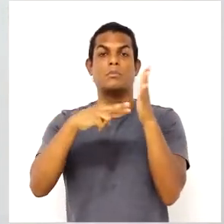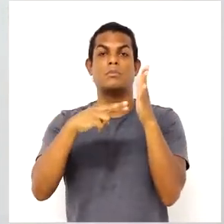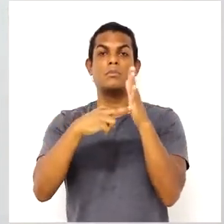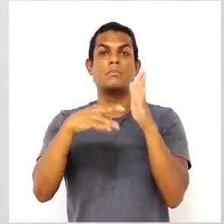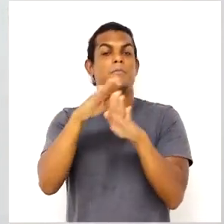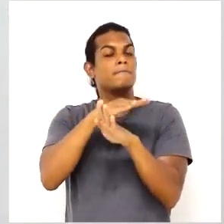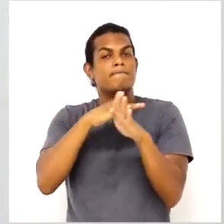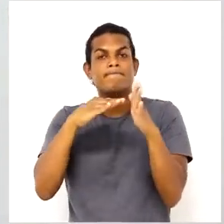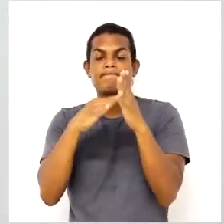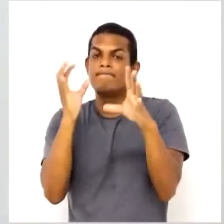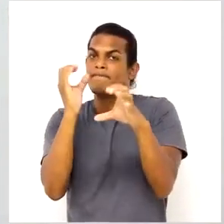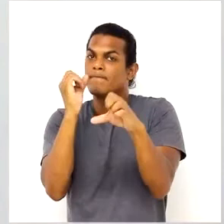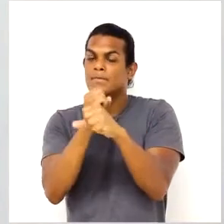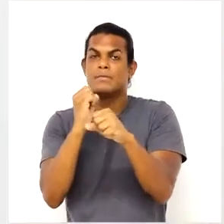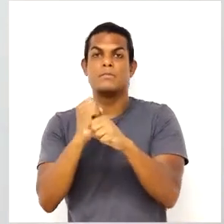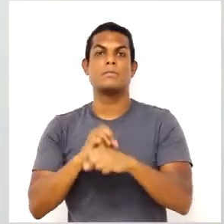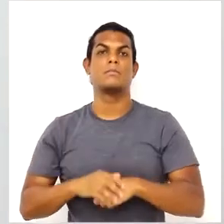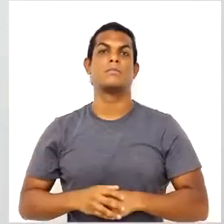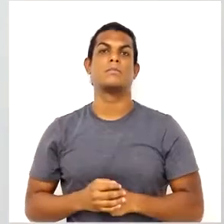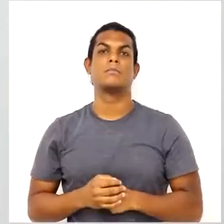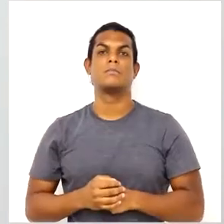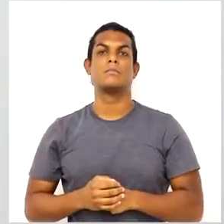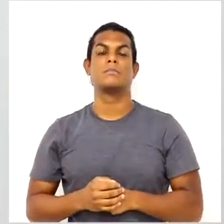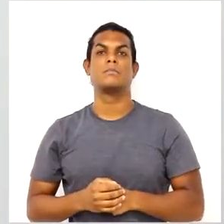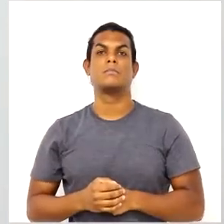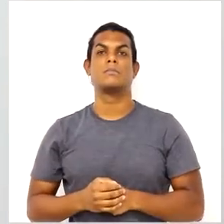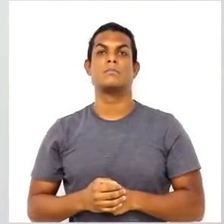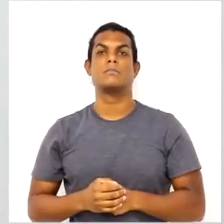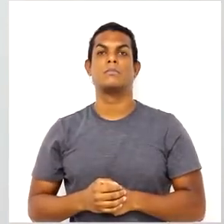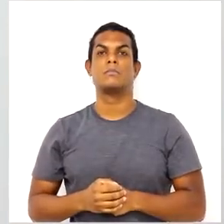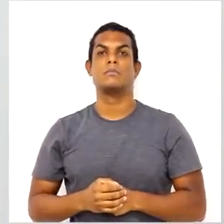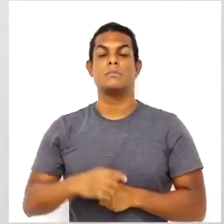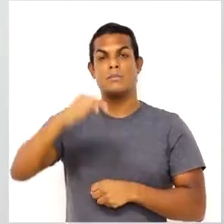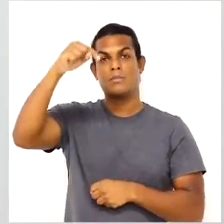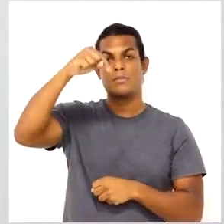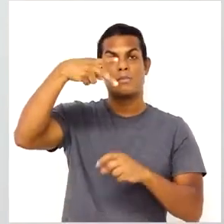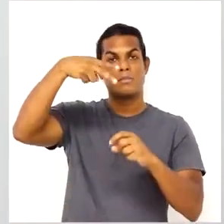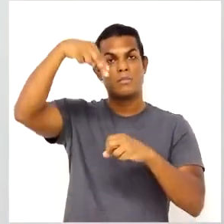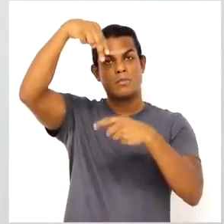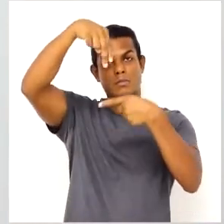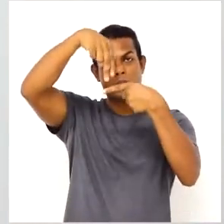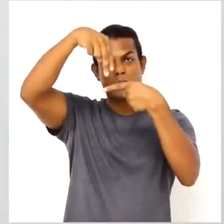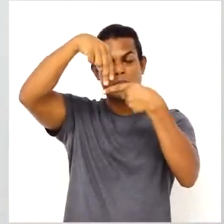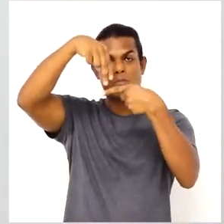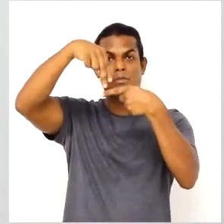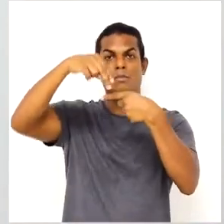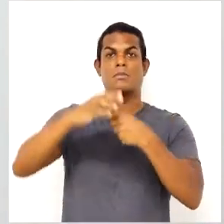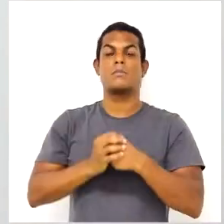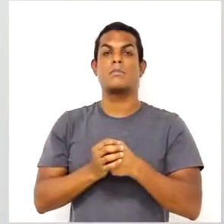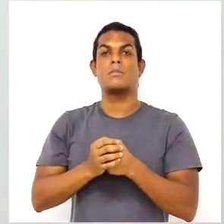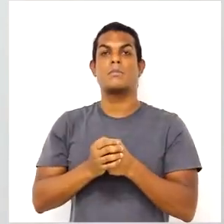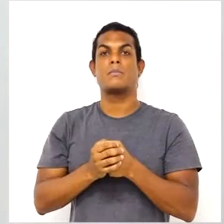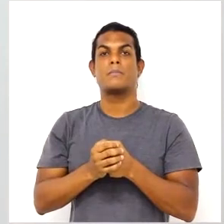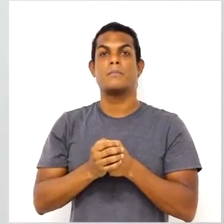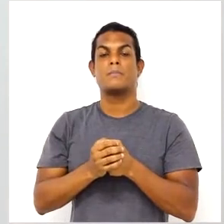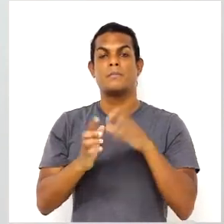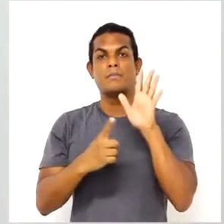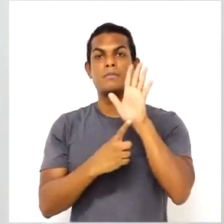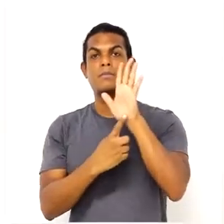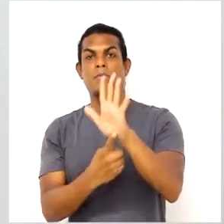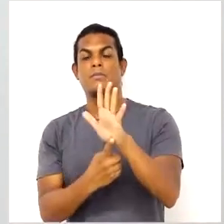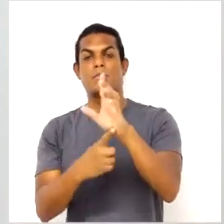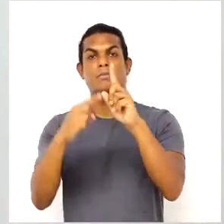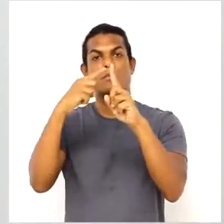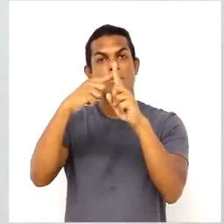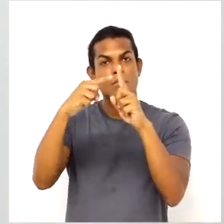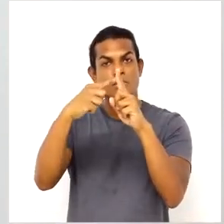coluna frequência absoluta. O n sobre 2 garante a localização na metade da